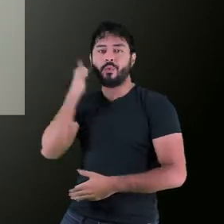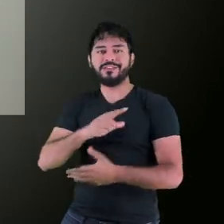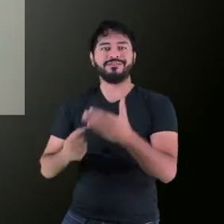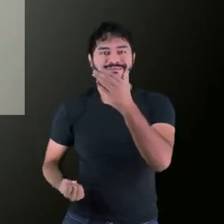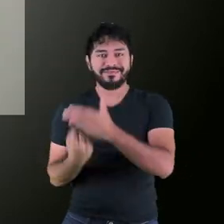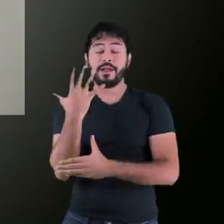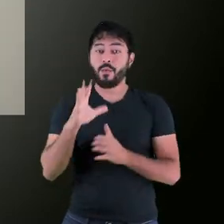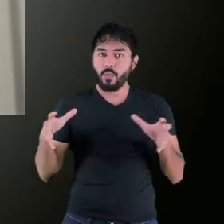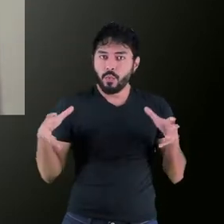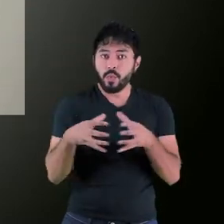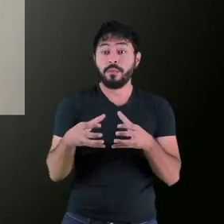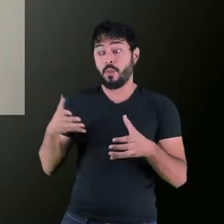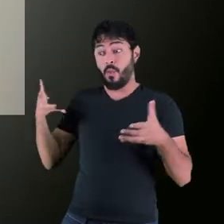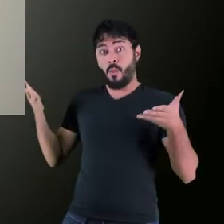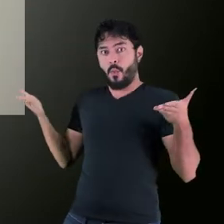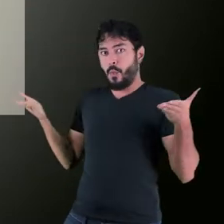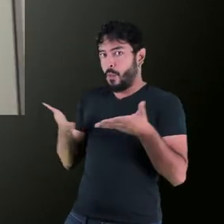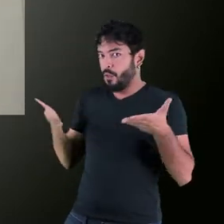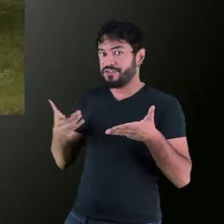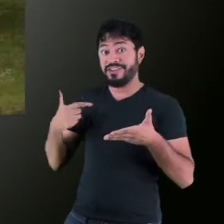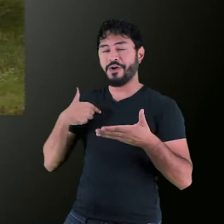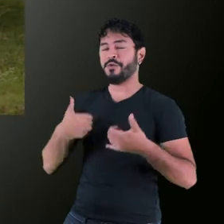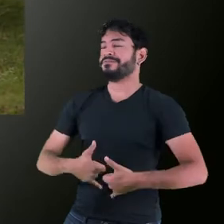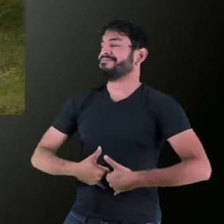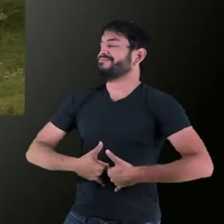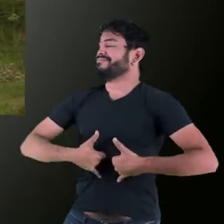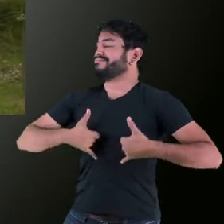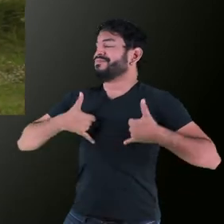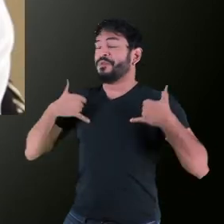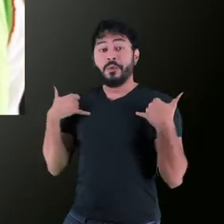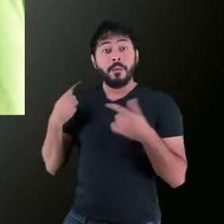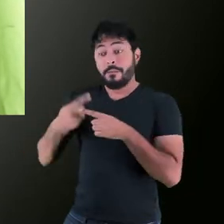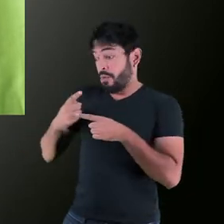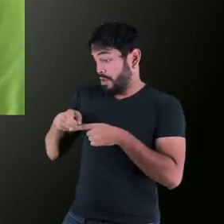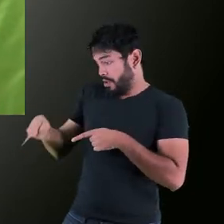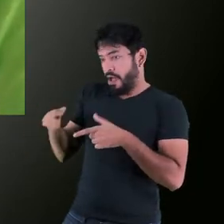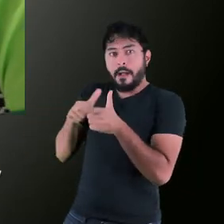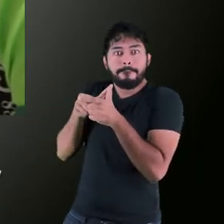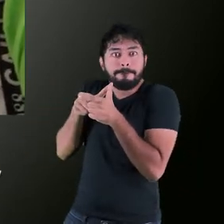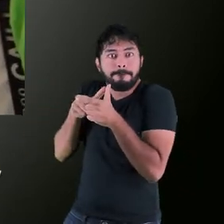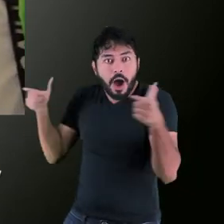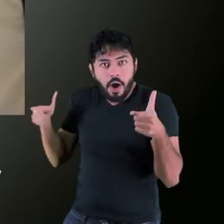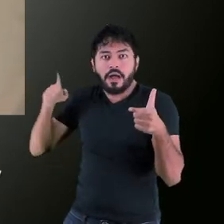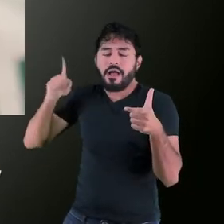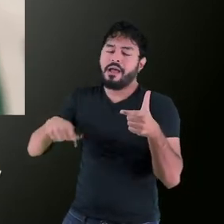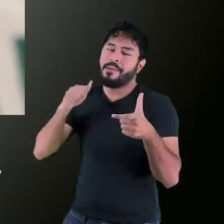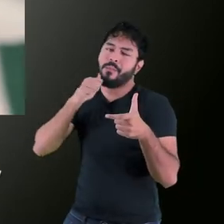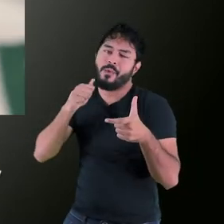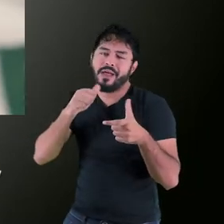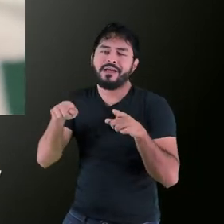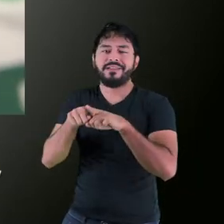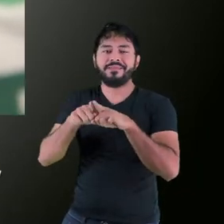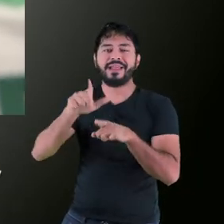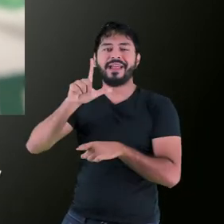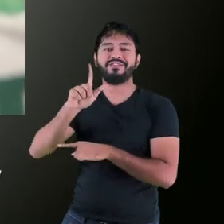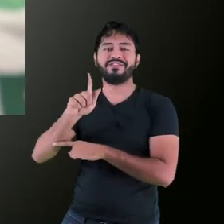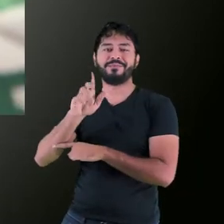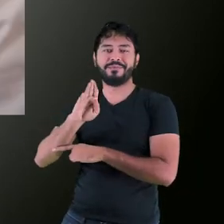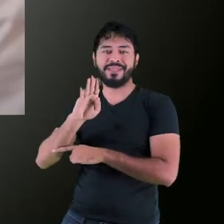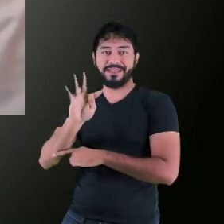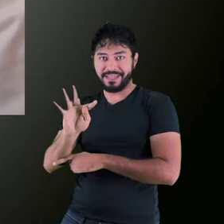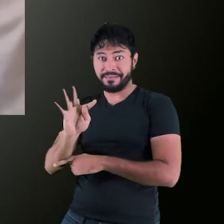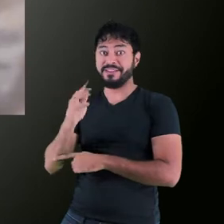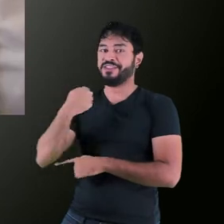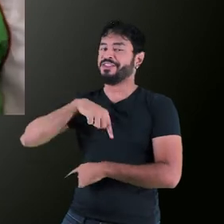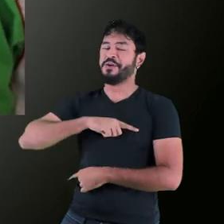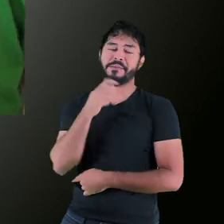hoje. E eu sinto muito orgulho disso, onde a chapa ela é composta majoritariamente por mulheres e por LGBT. Inclusive, a gente brinca que é o único espaço do campus onde